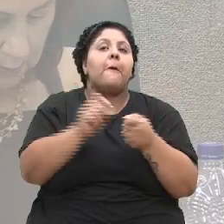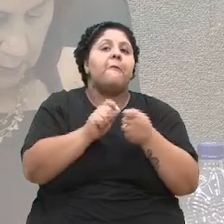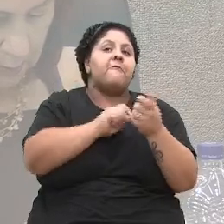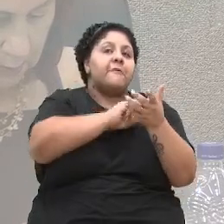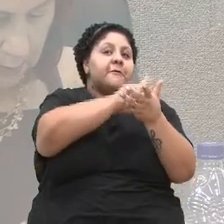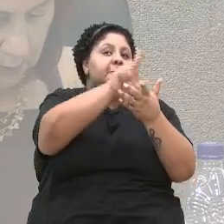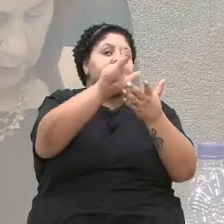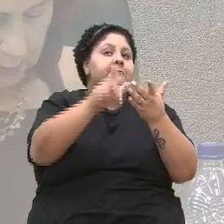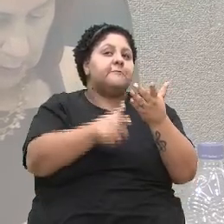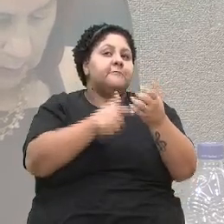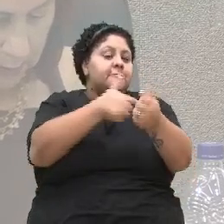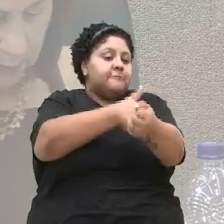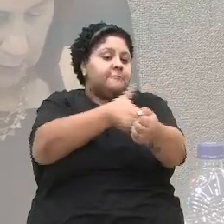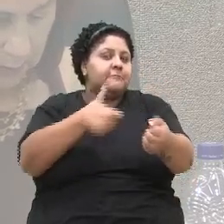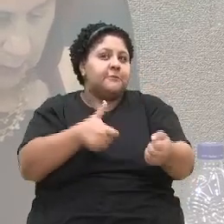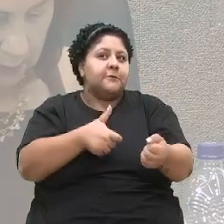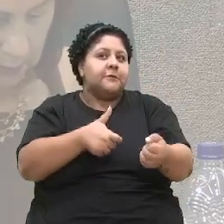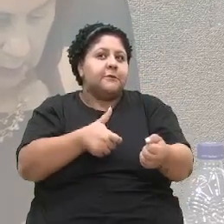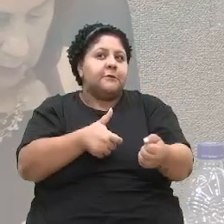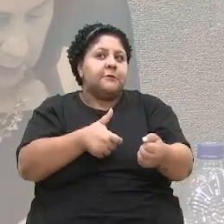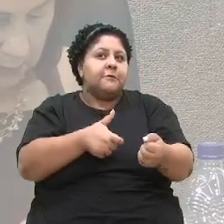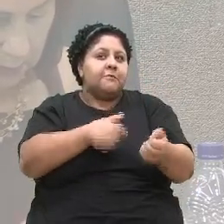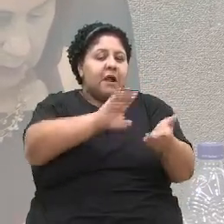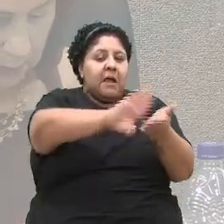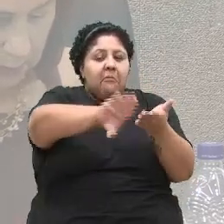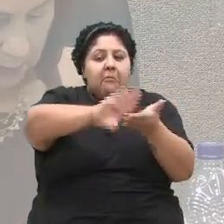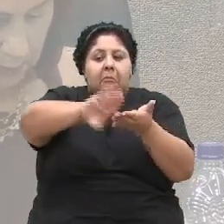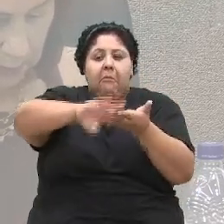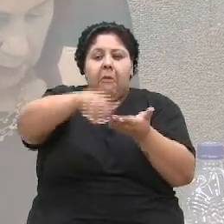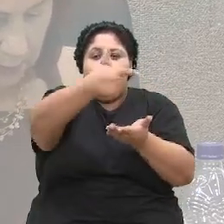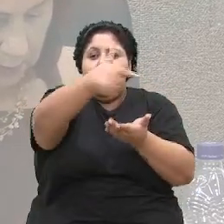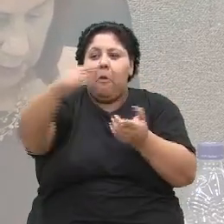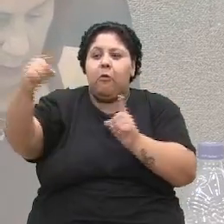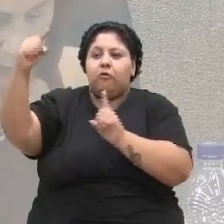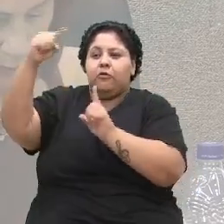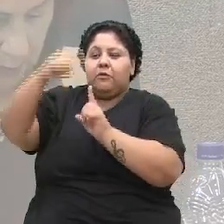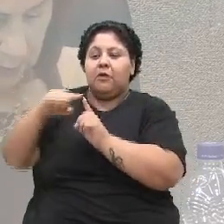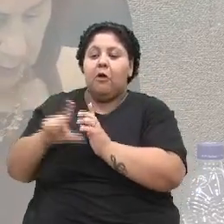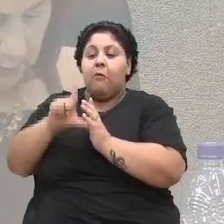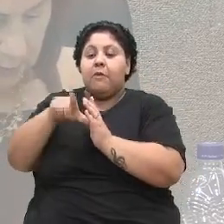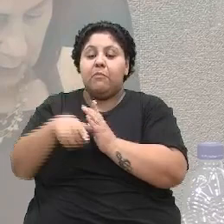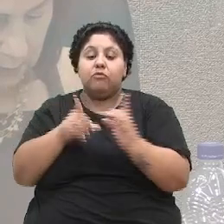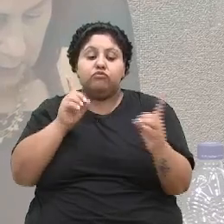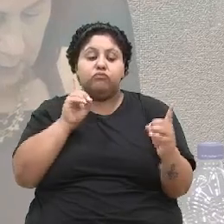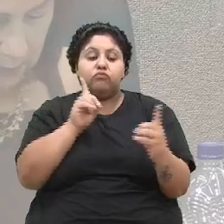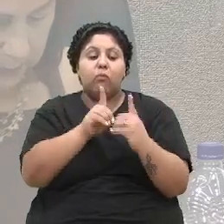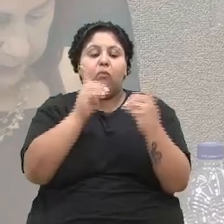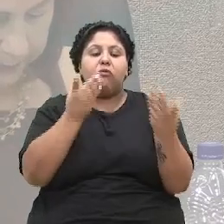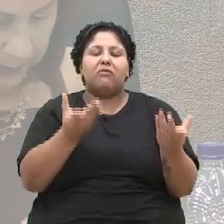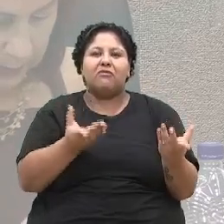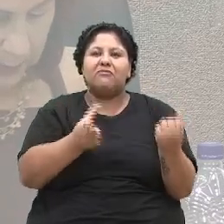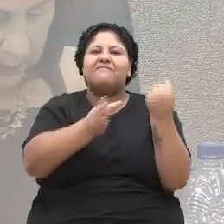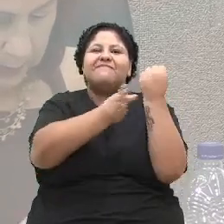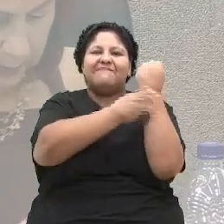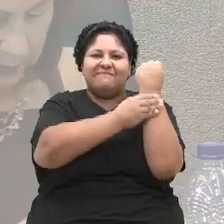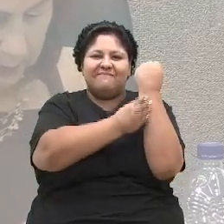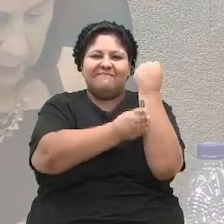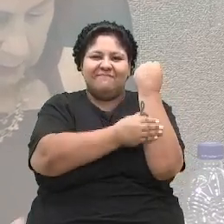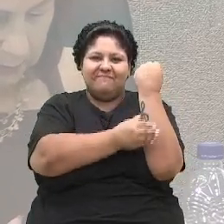exames para eliminar outros tipos de doença, né? Para depois constatar que é